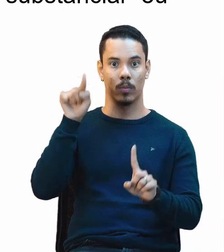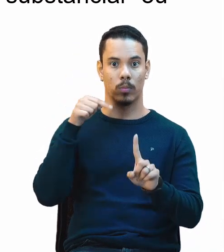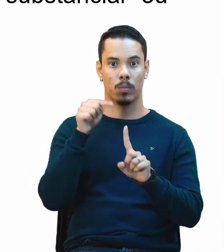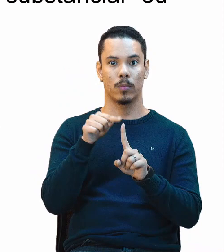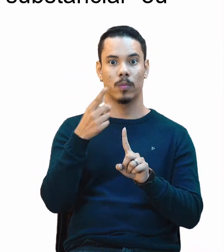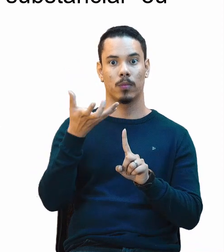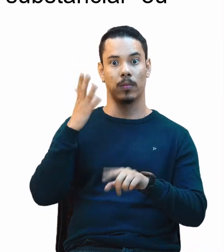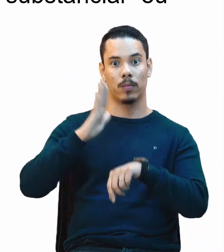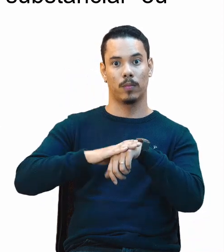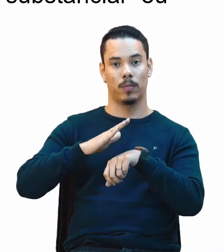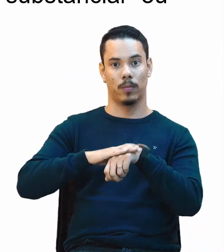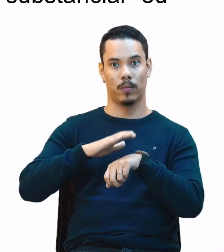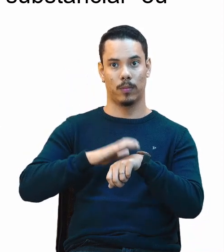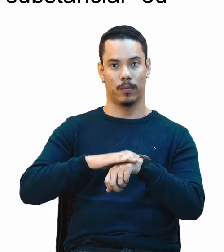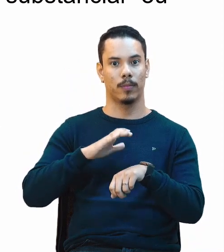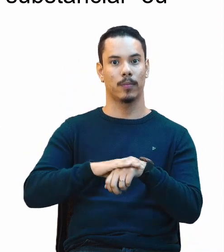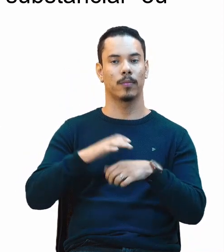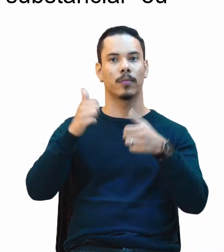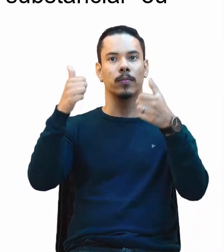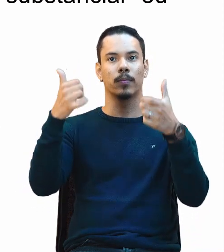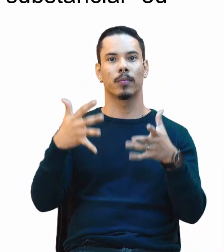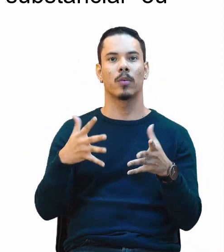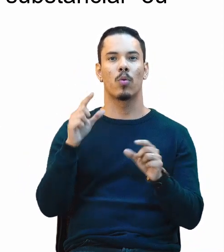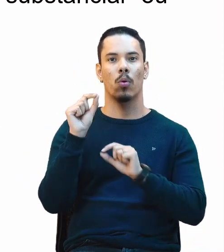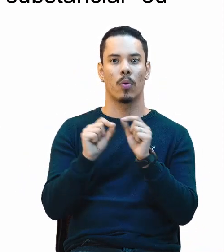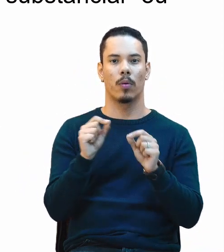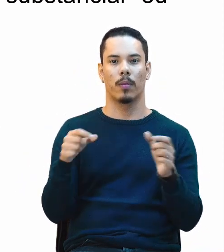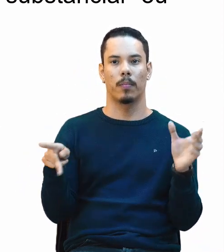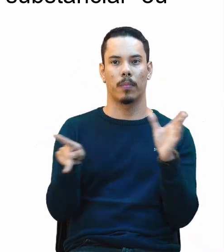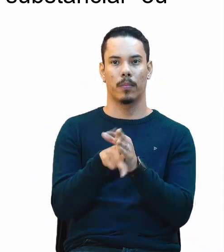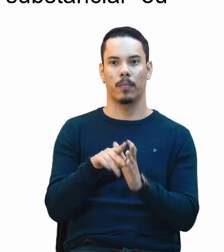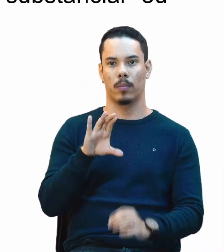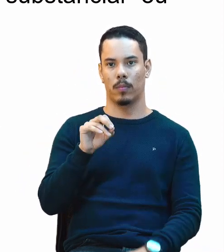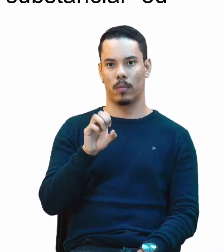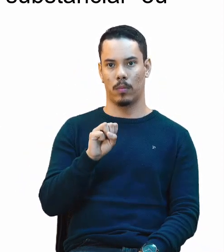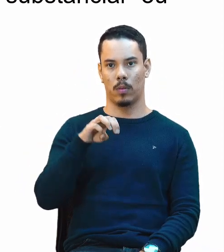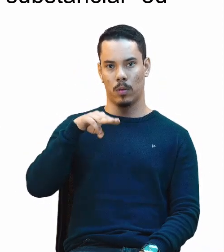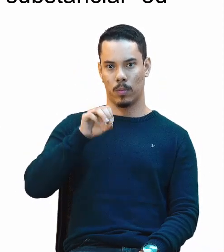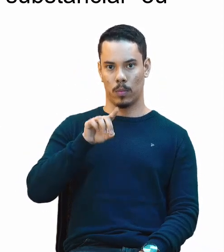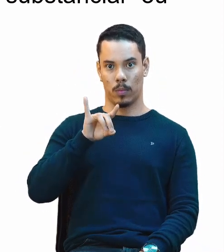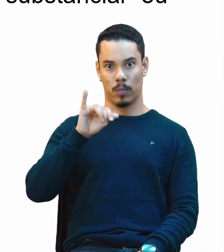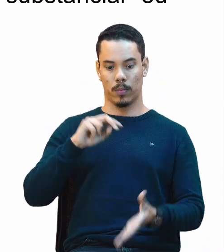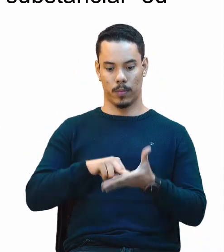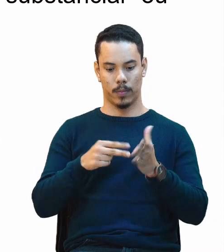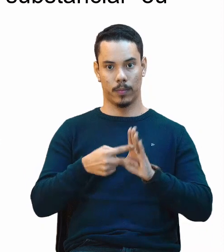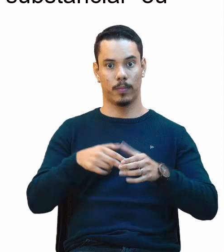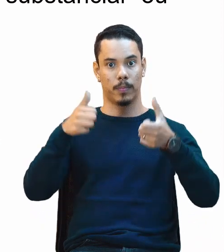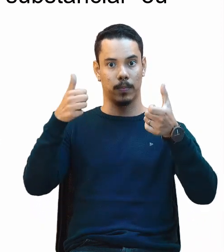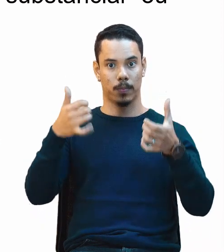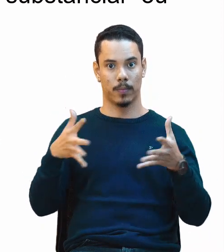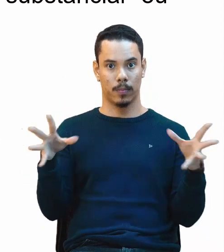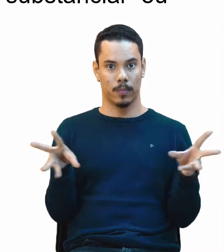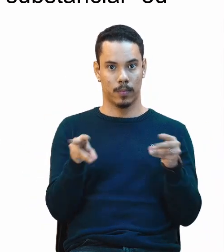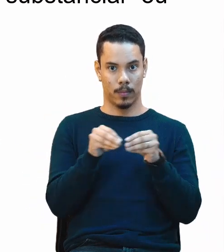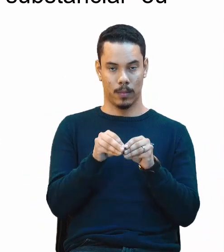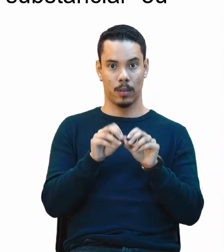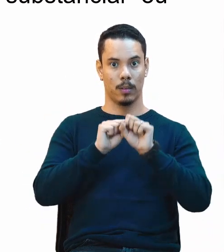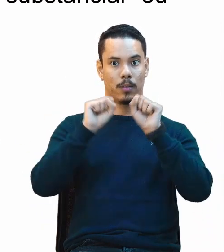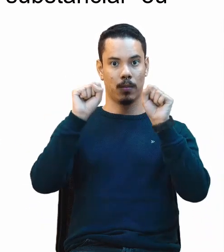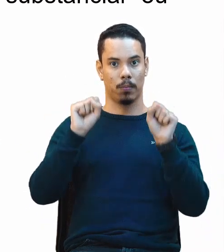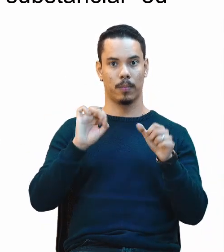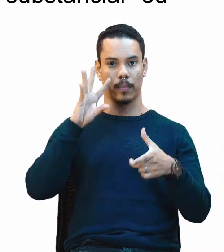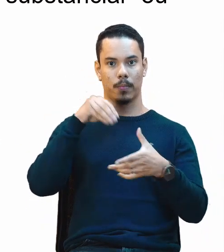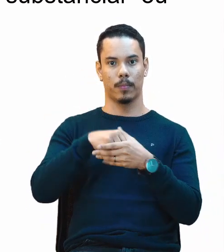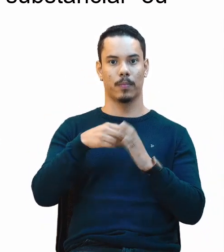né? Destaca-se a construção de uma cosmologia, que é uma explicação racional e sistemática das